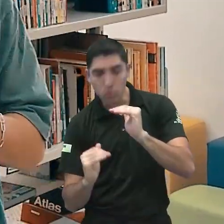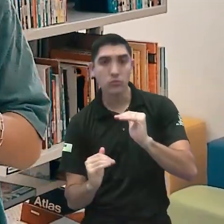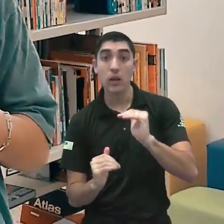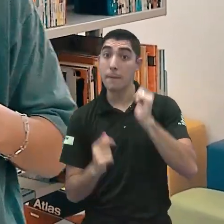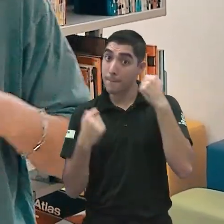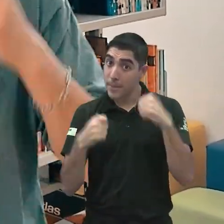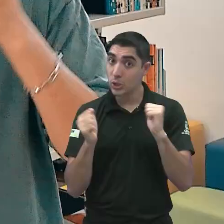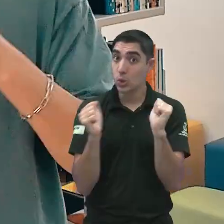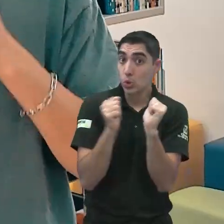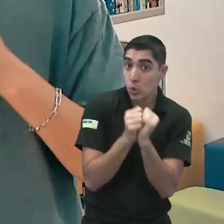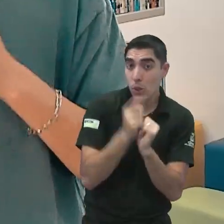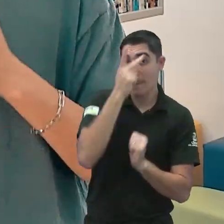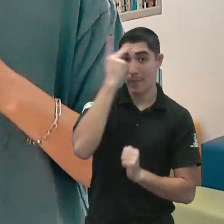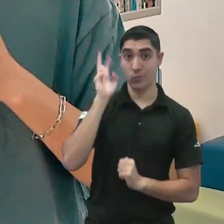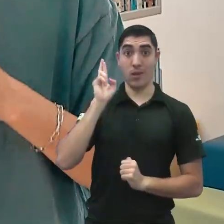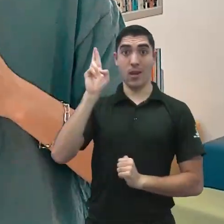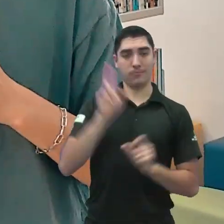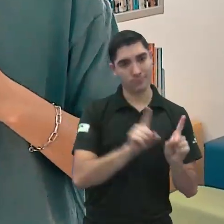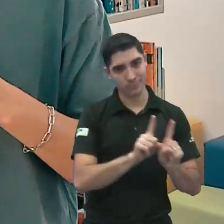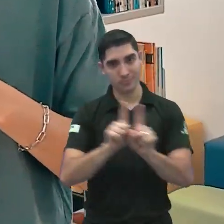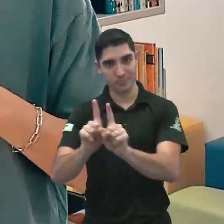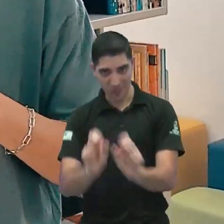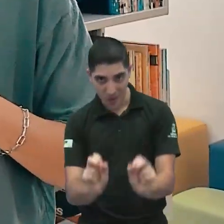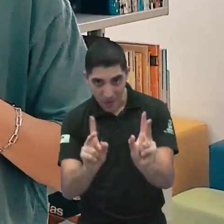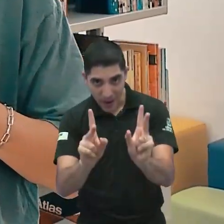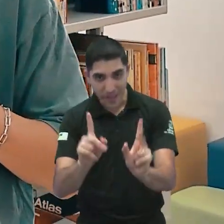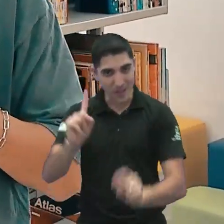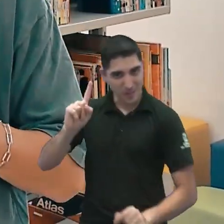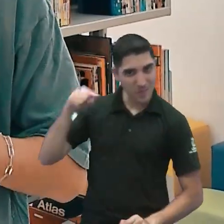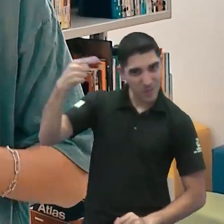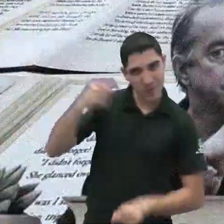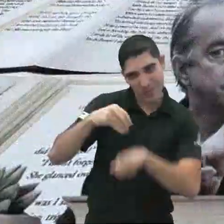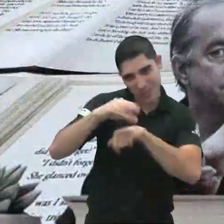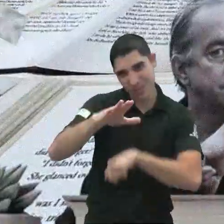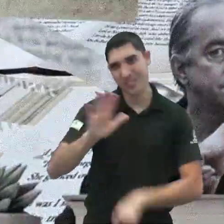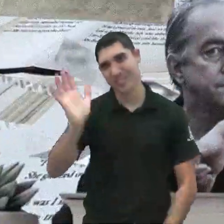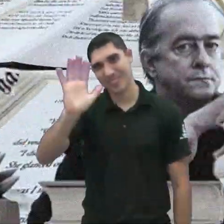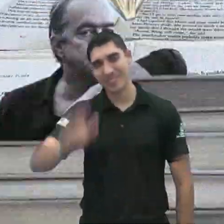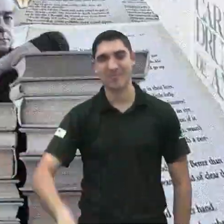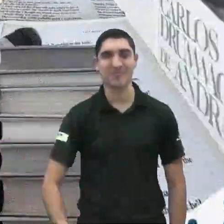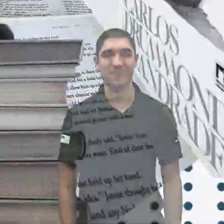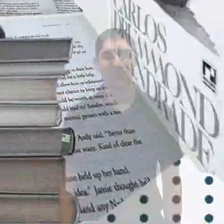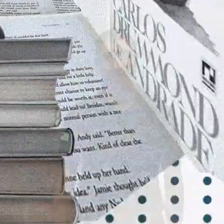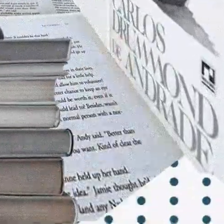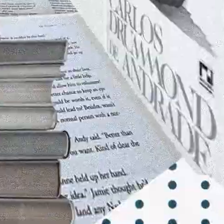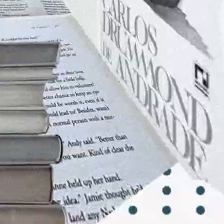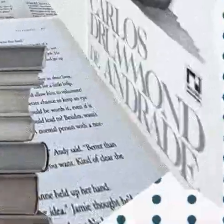Você precisa estar acompanhado do responsável, tá bom? Até a próxima. Tchau, tchau.